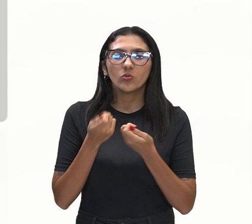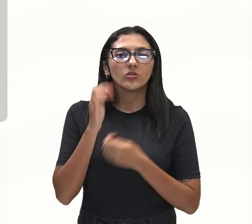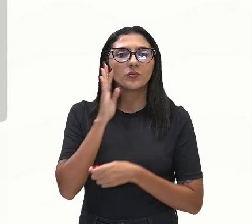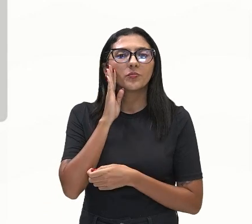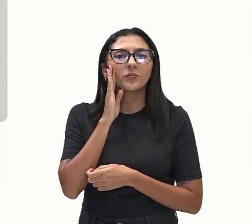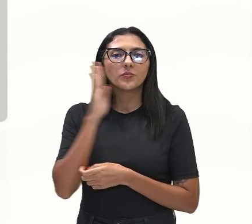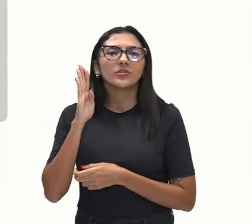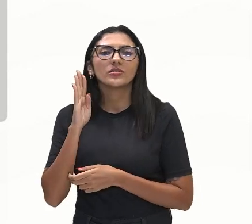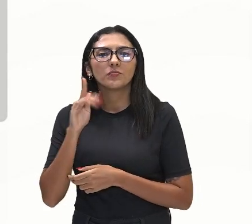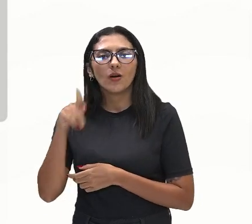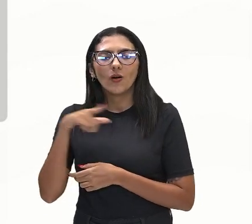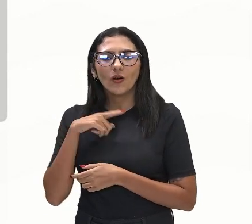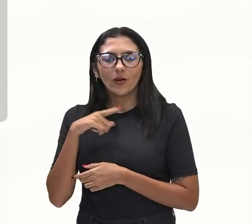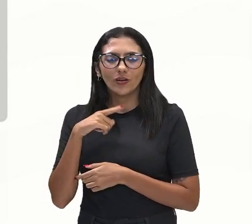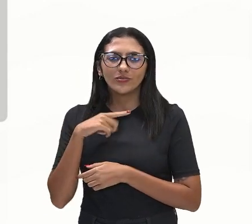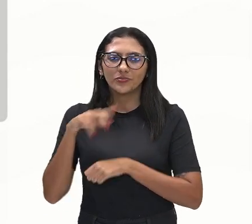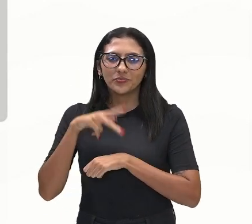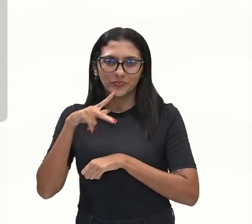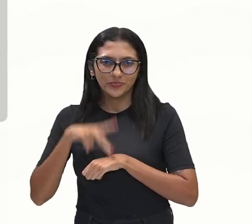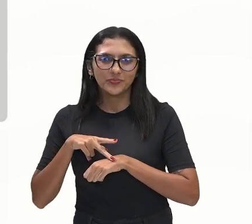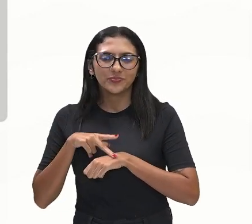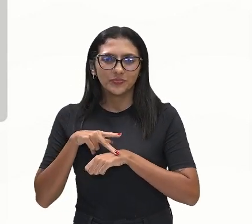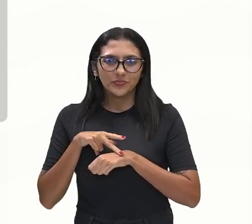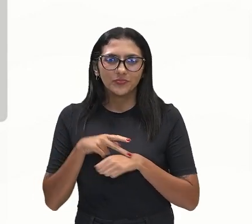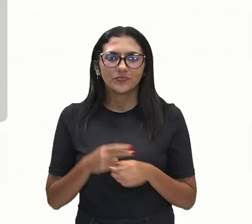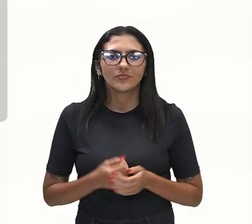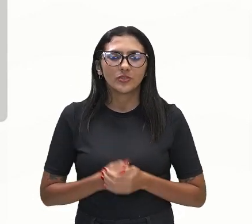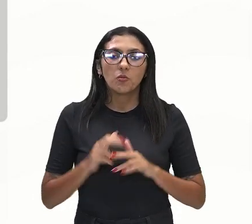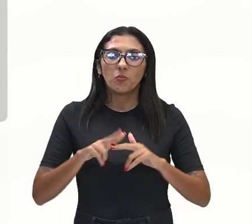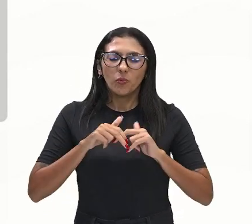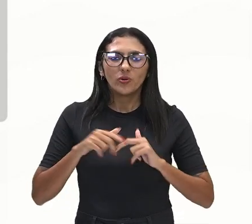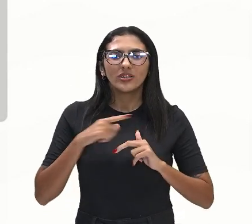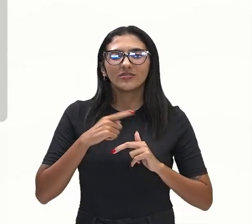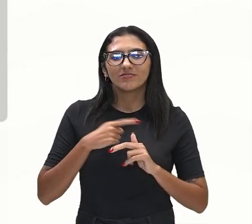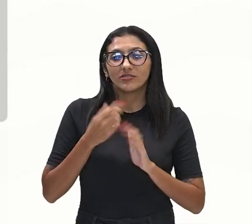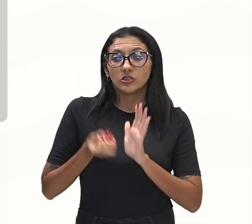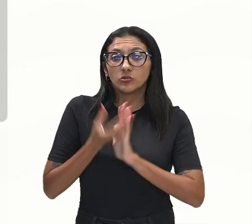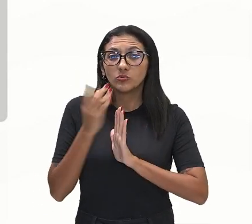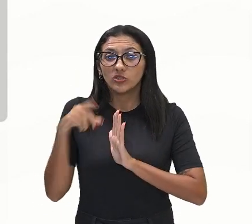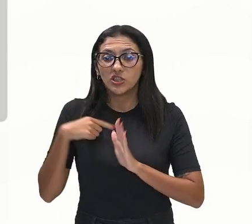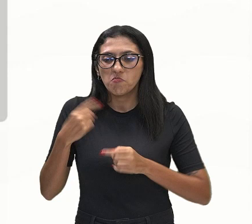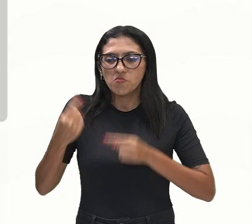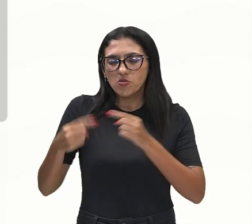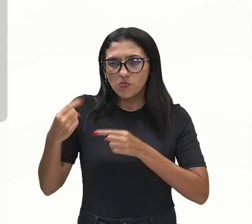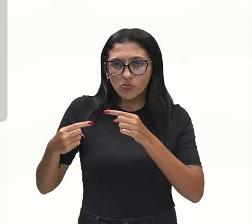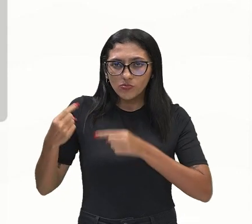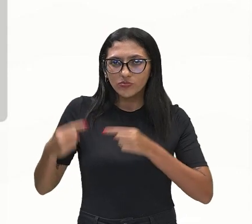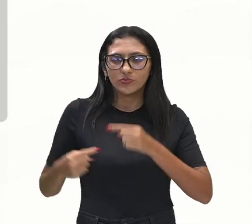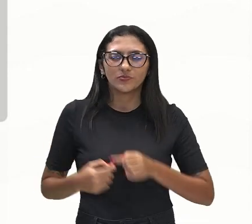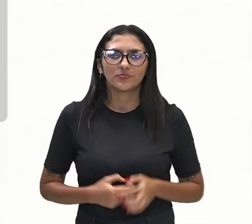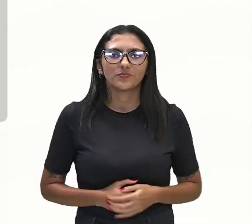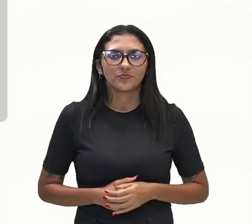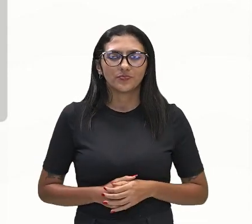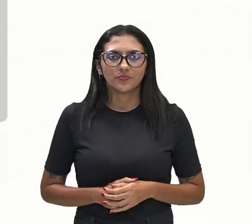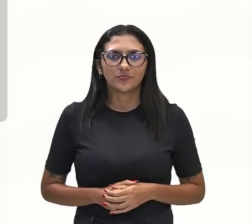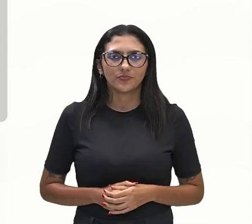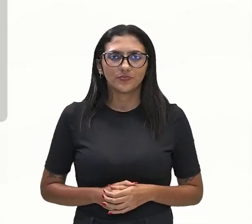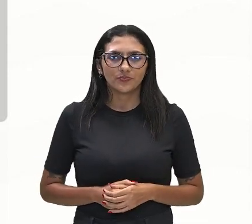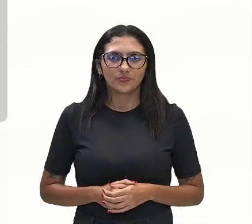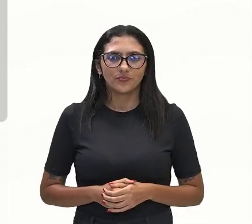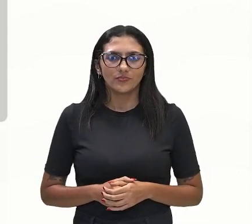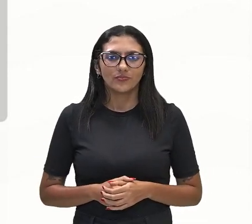por isso que acaba também surgindo este conflito, tá certo, gente? Agora, nós vamos ver a